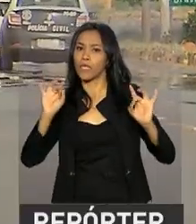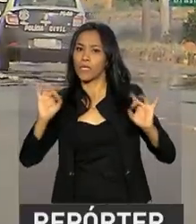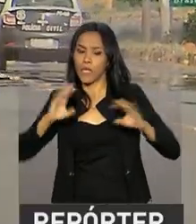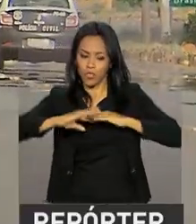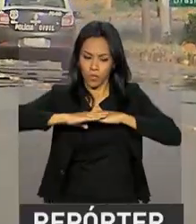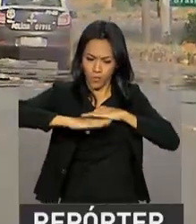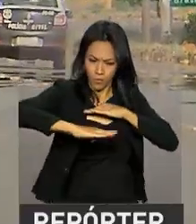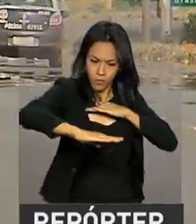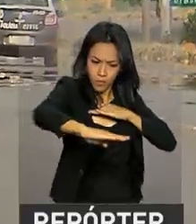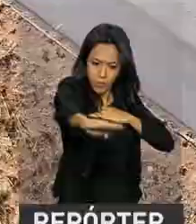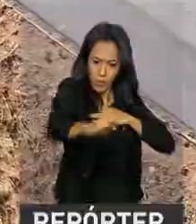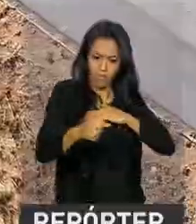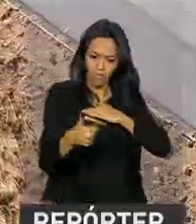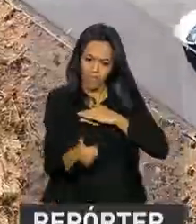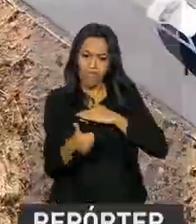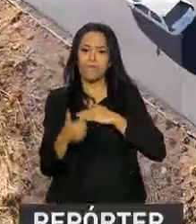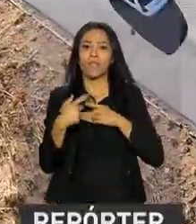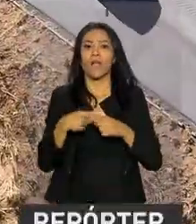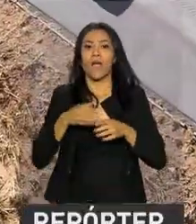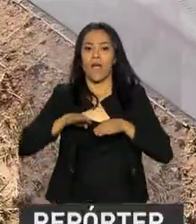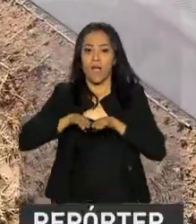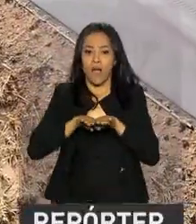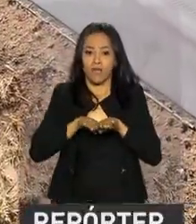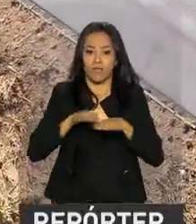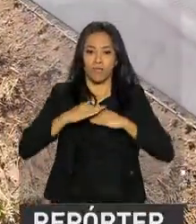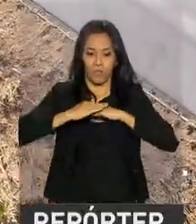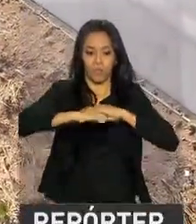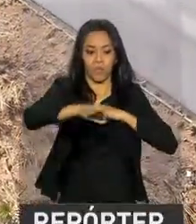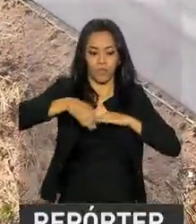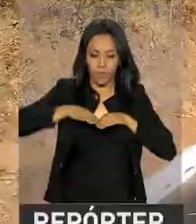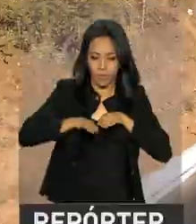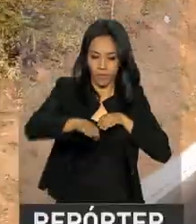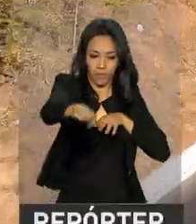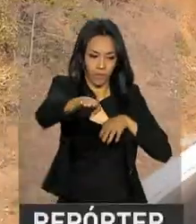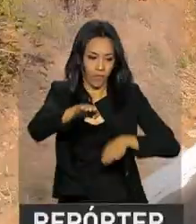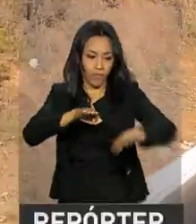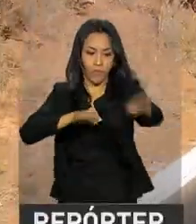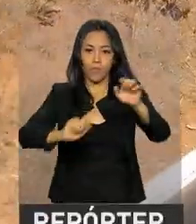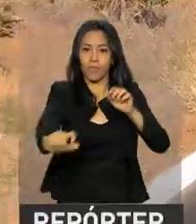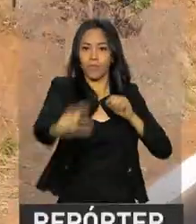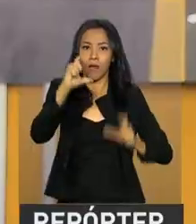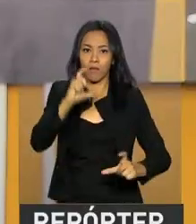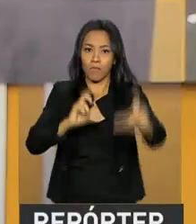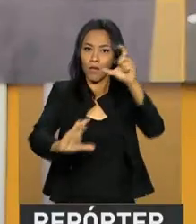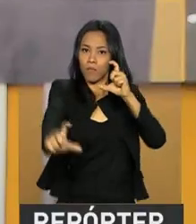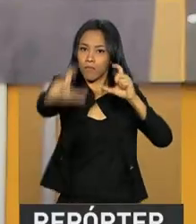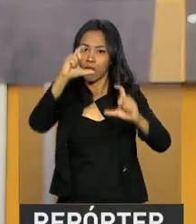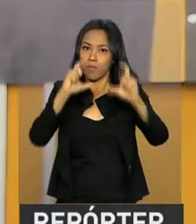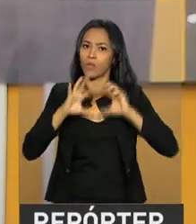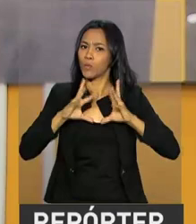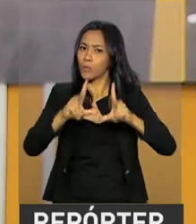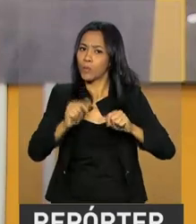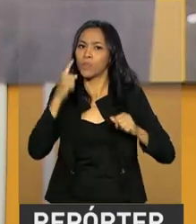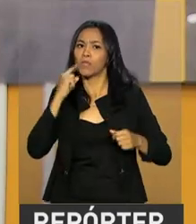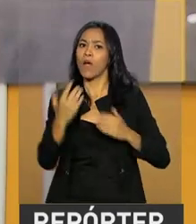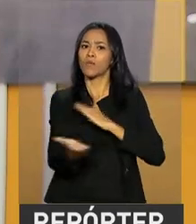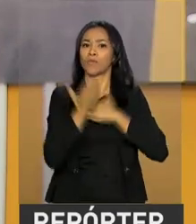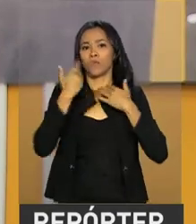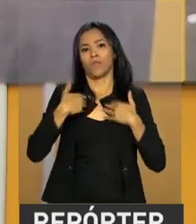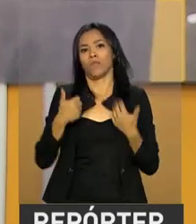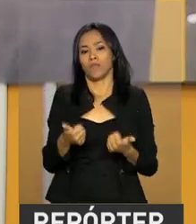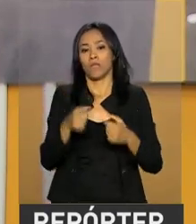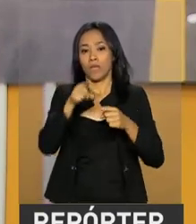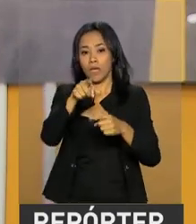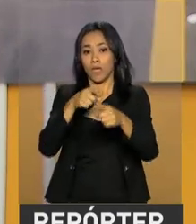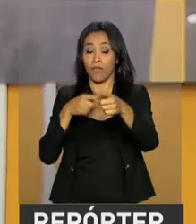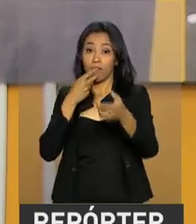pavimentação conservação das margens da rodovia sinalização e drenagem com o aplicativo ele vai facilitar a equipe de